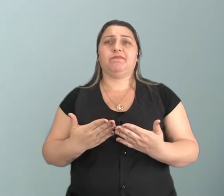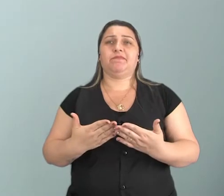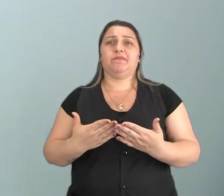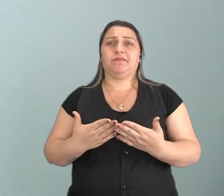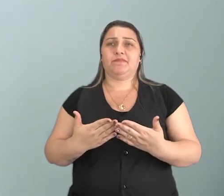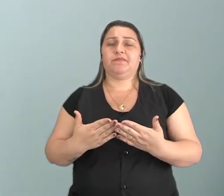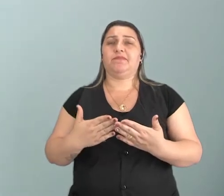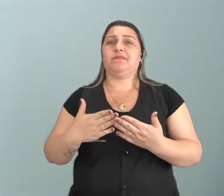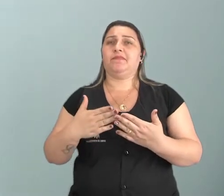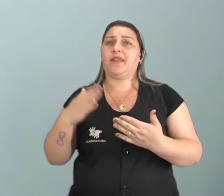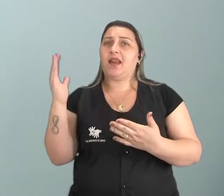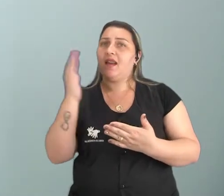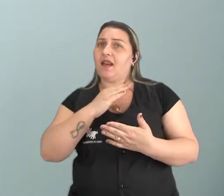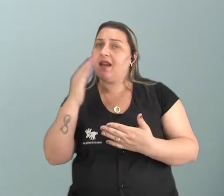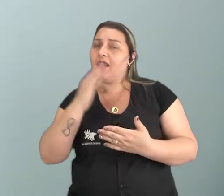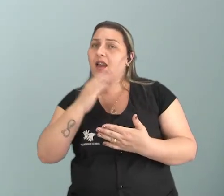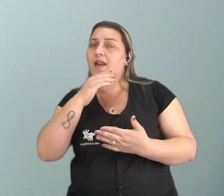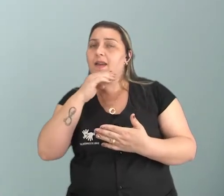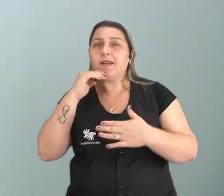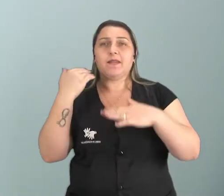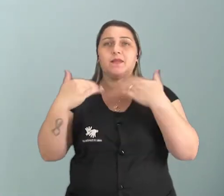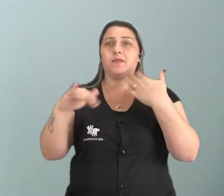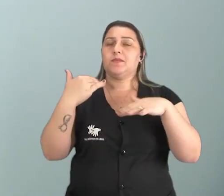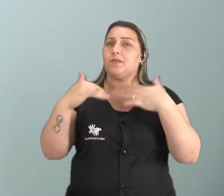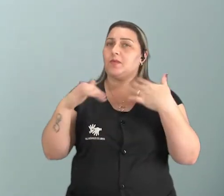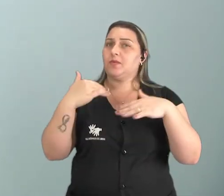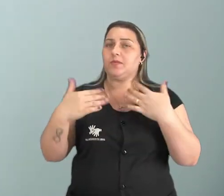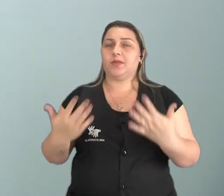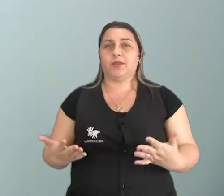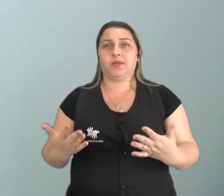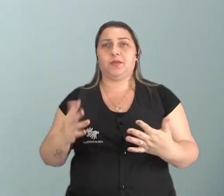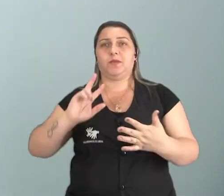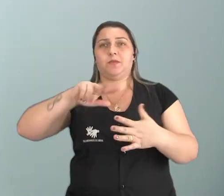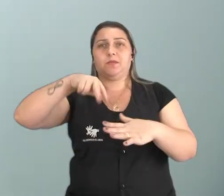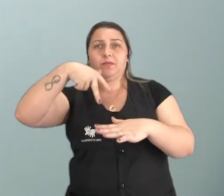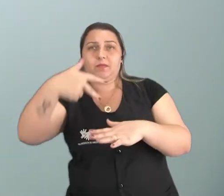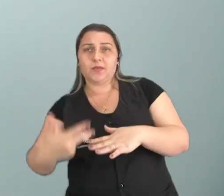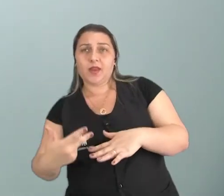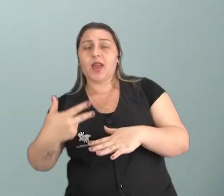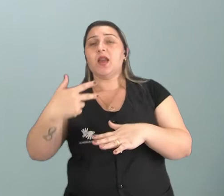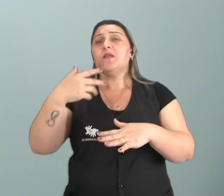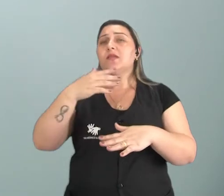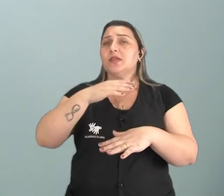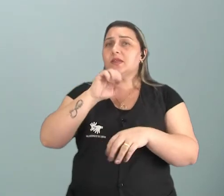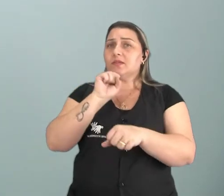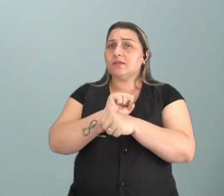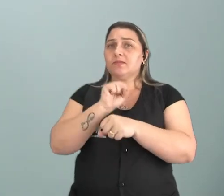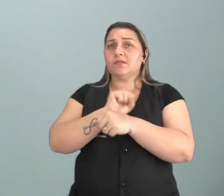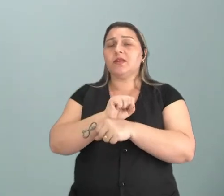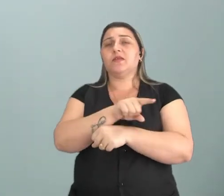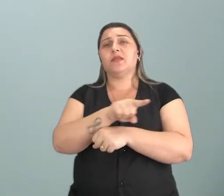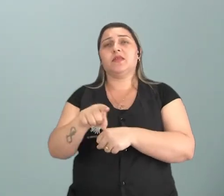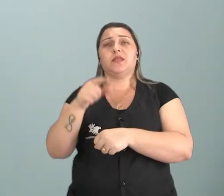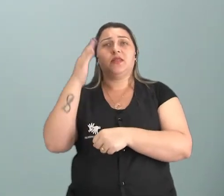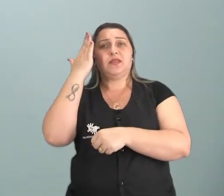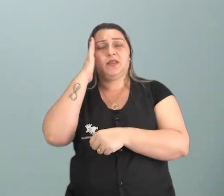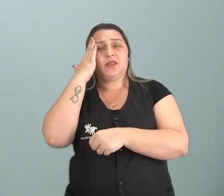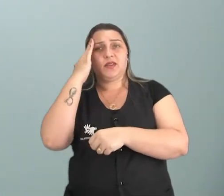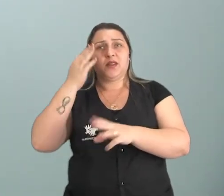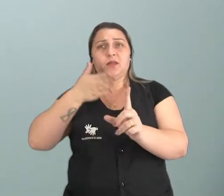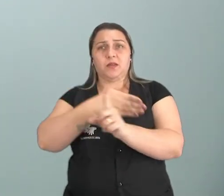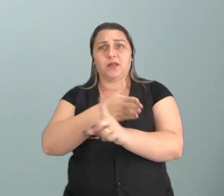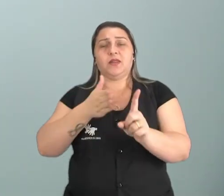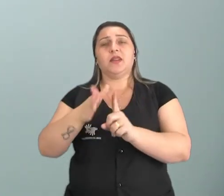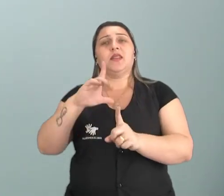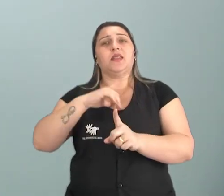bem frenéticos, realizando movimento, manobra atrás de manobra. E aí eu espero que vocês tenham entendido essa modalidade, tenham